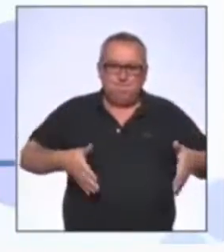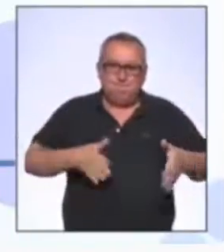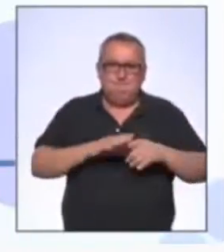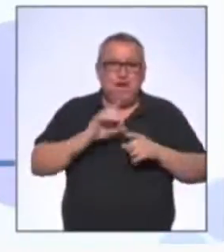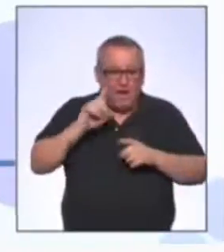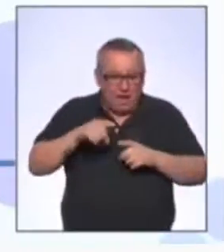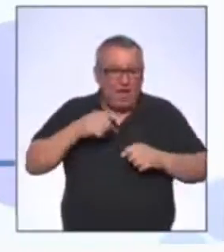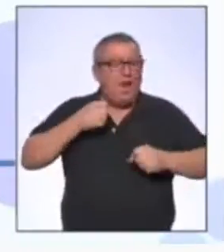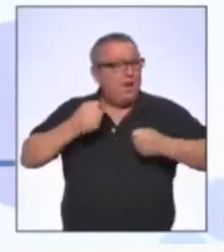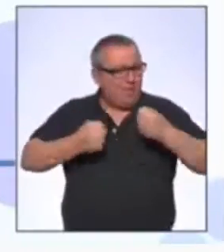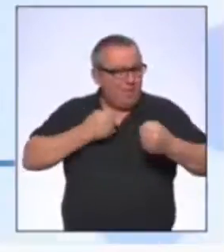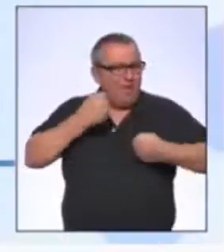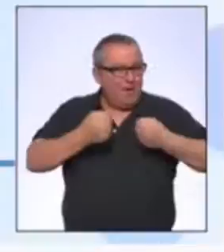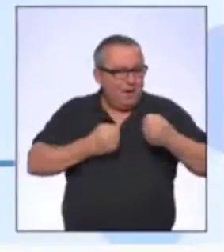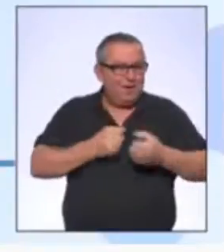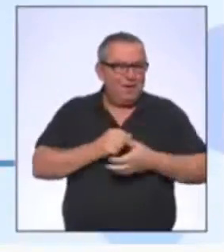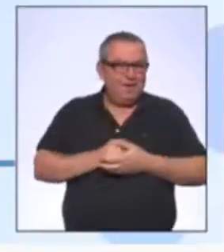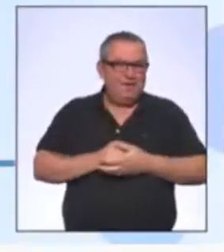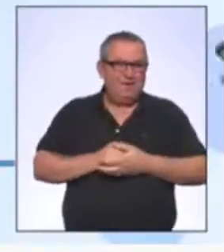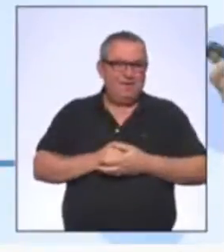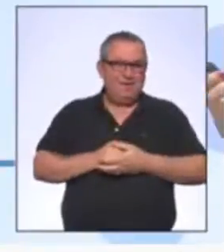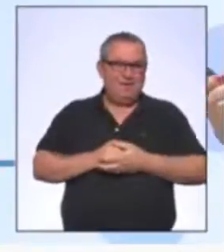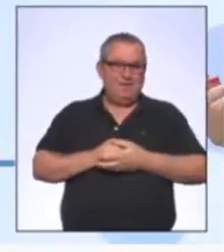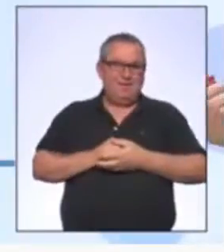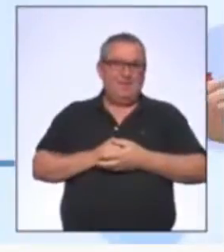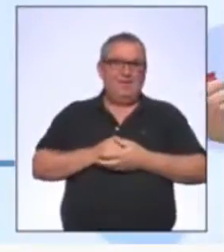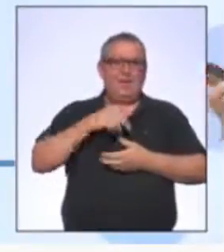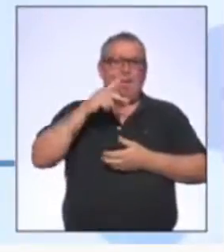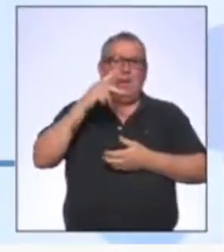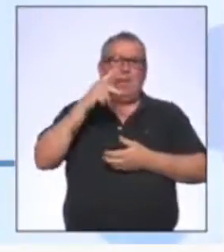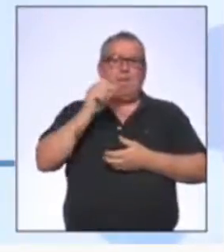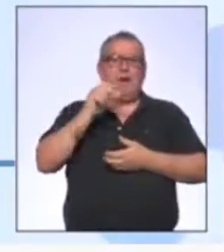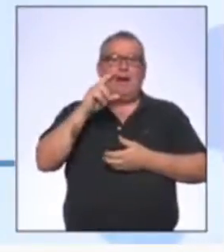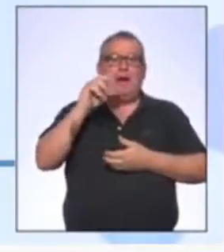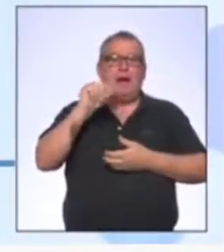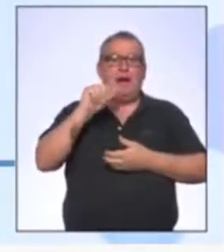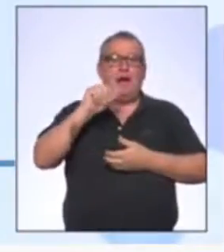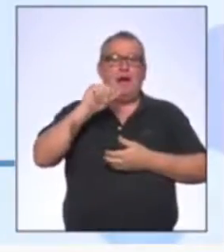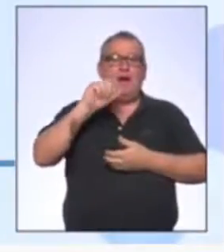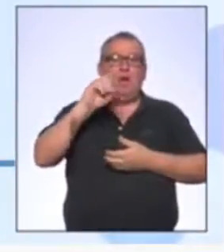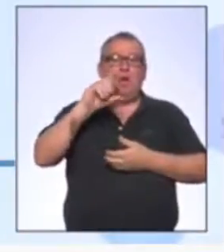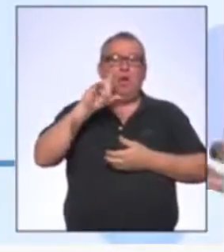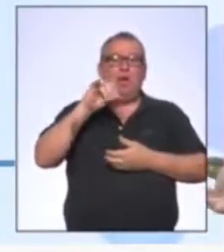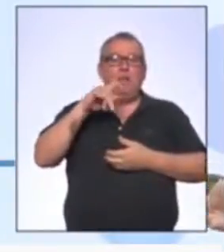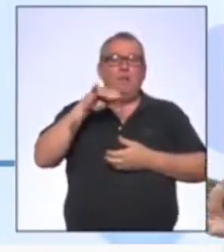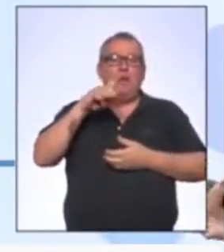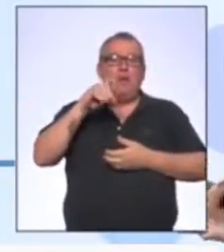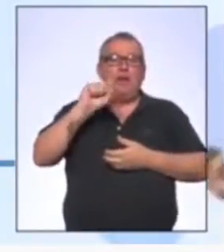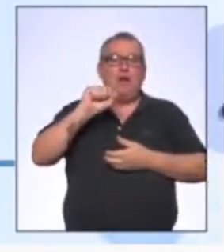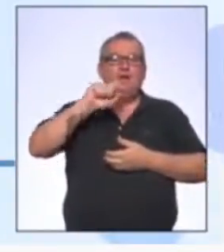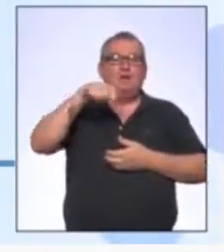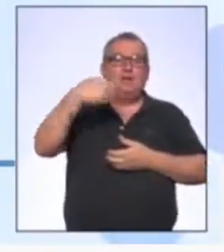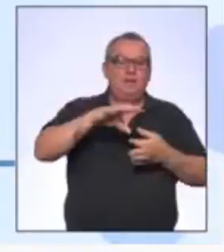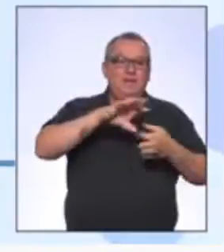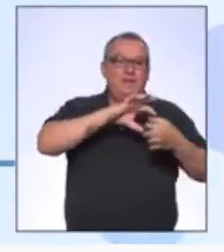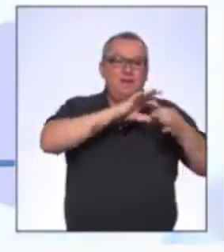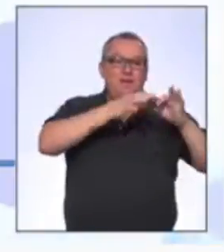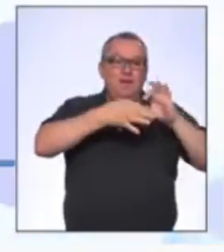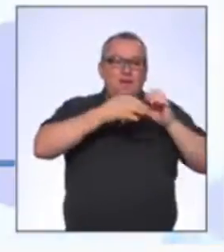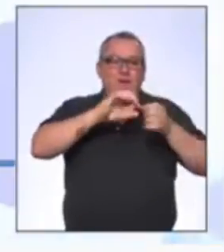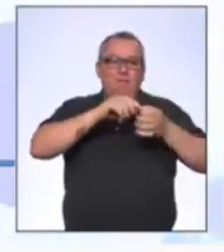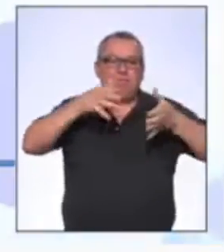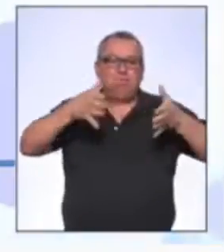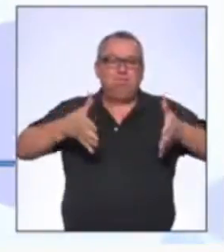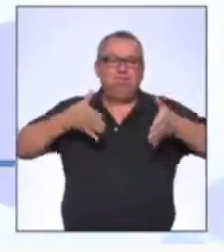correr a cada olimpíadas né na paraolimpíada olimpíadas que é o nosso tema e ao que nós